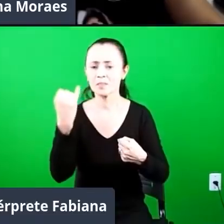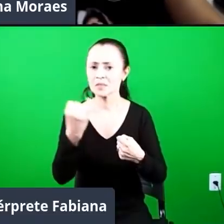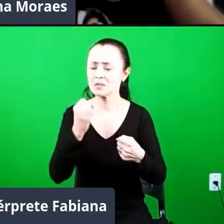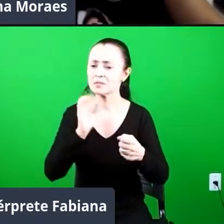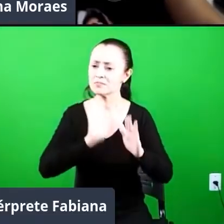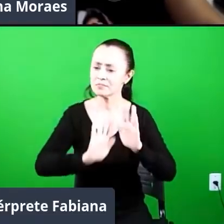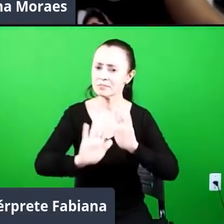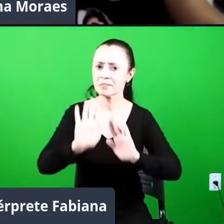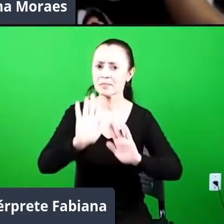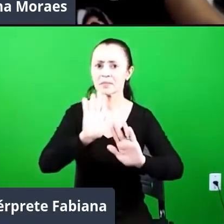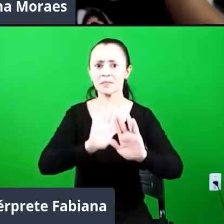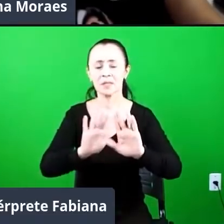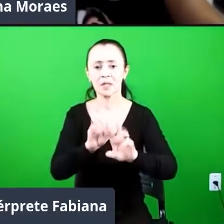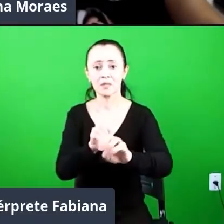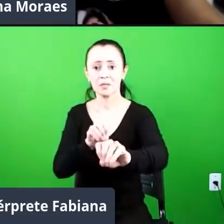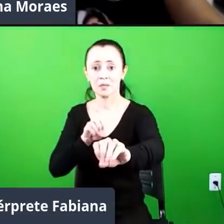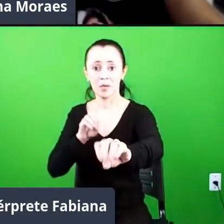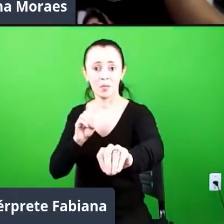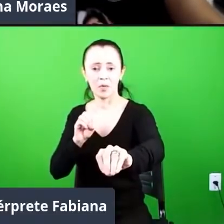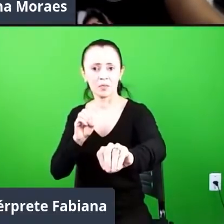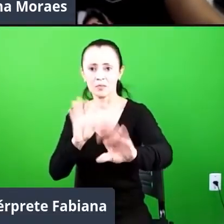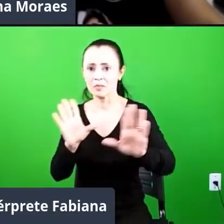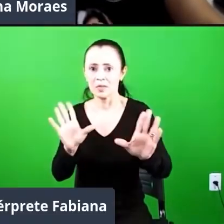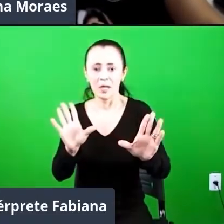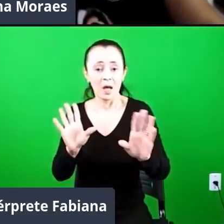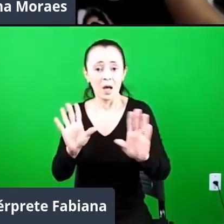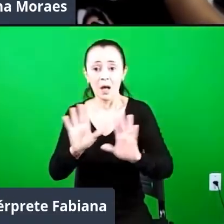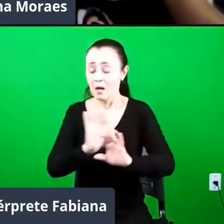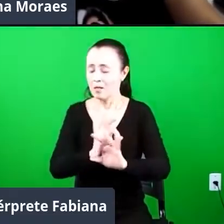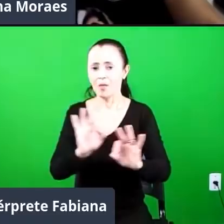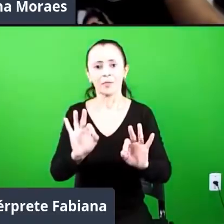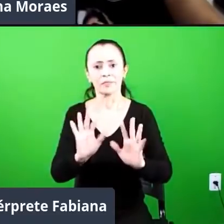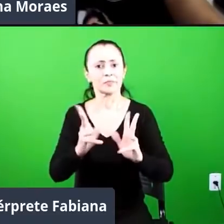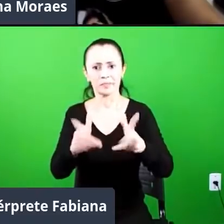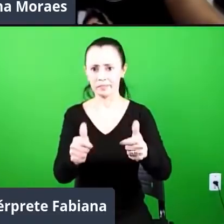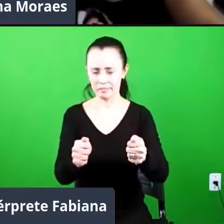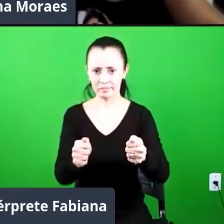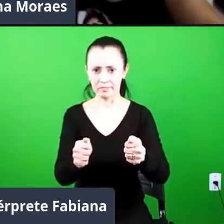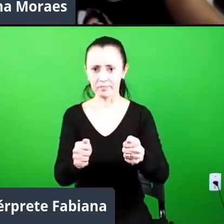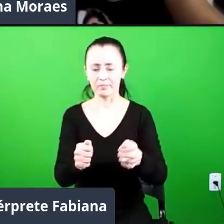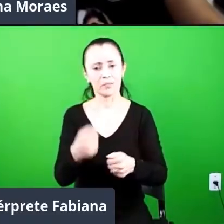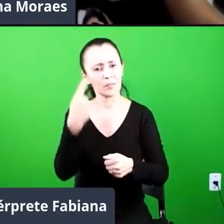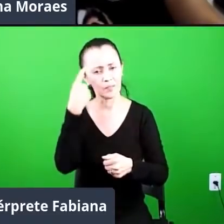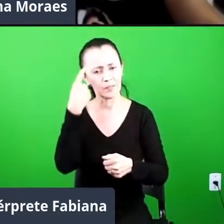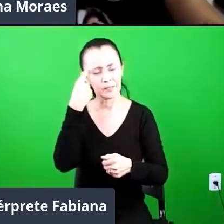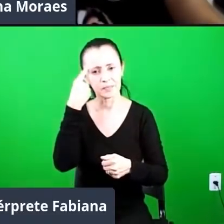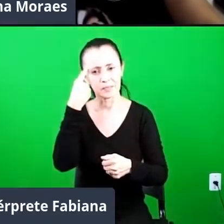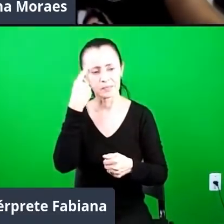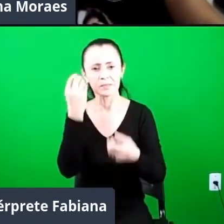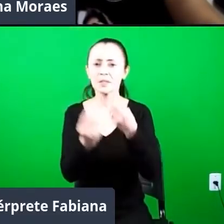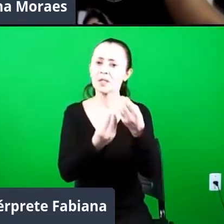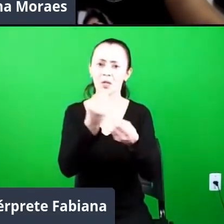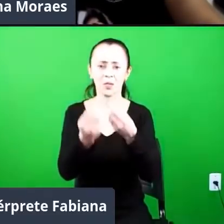remoto, dizer que ele é a salvação nesse momento, né? E que ele deveria... Outra questão importante temos que pensar. Como se comportará